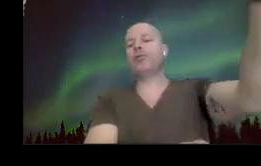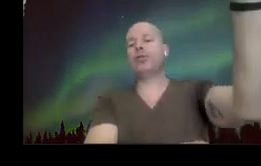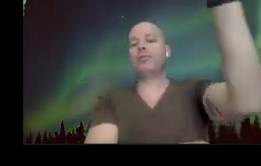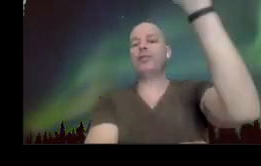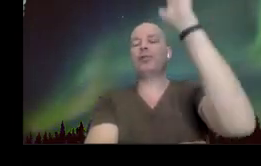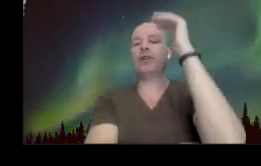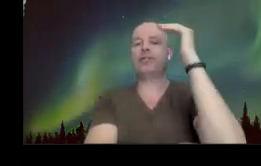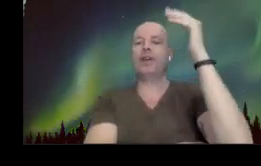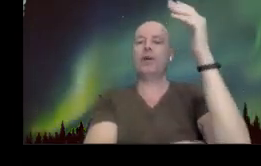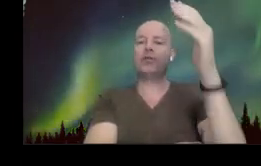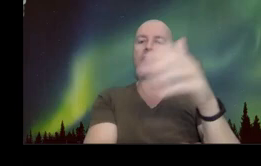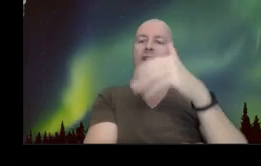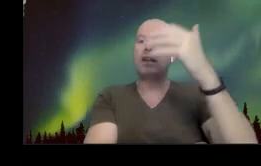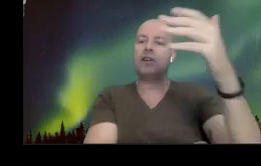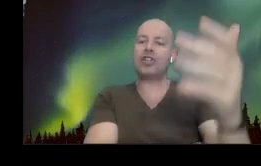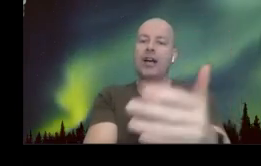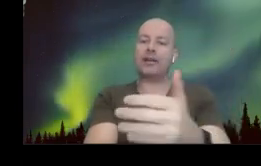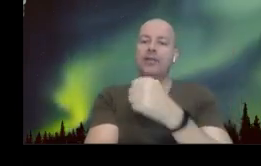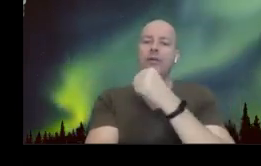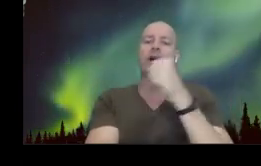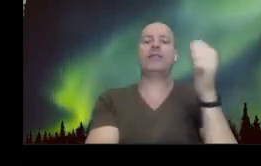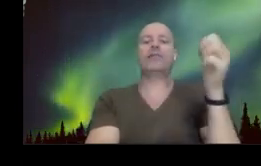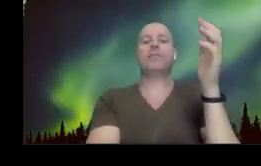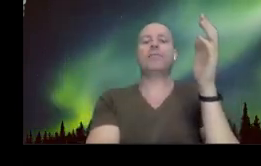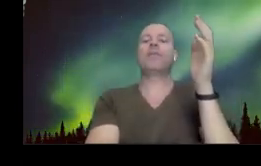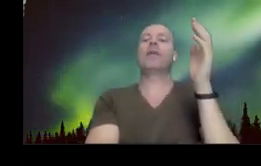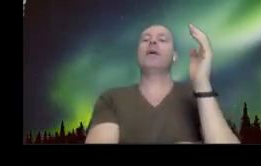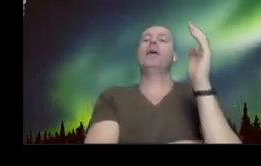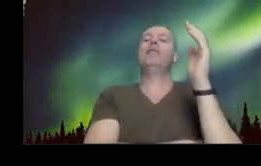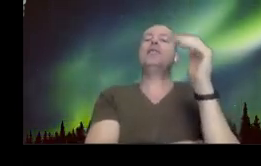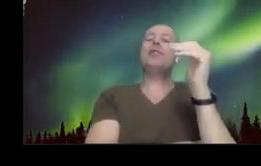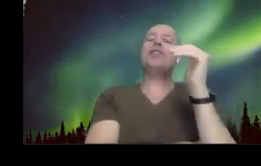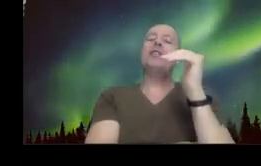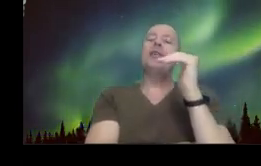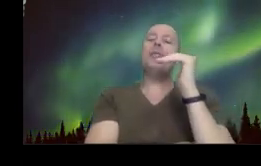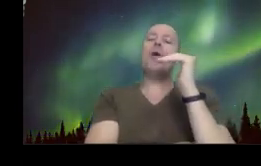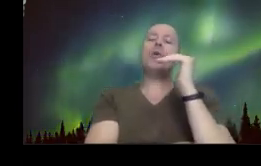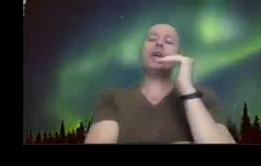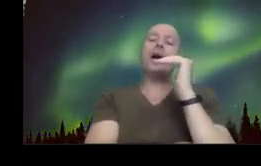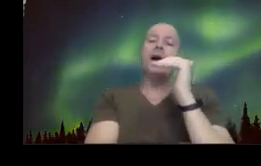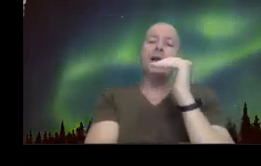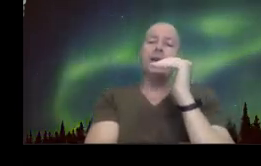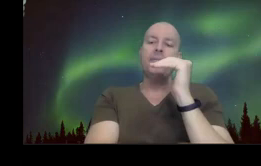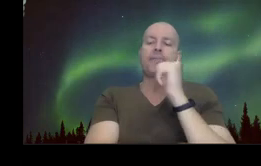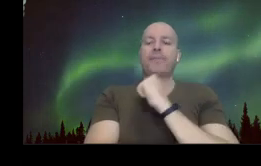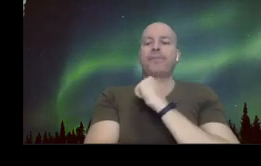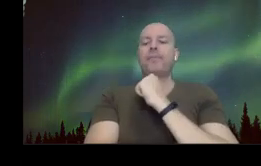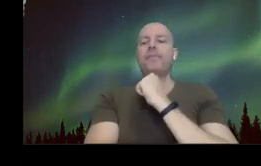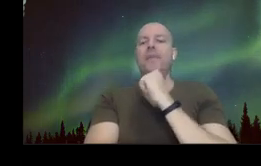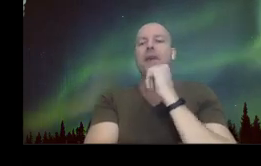é muito difícil das pessoas conseguirem chegar nesses lugares. Se você tem uma única